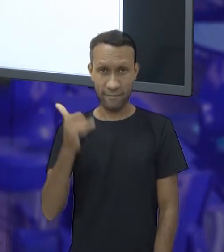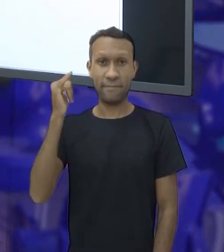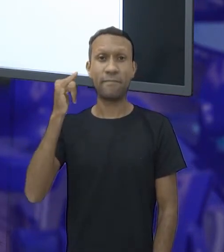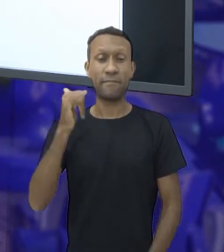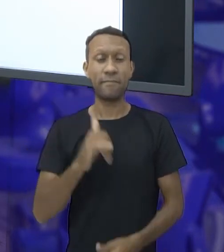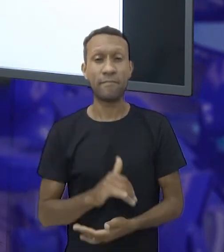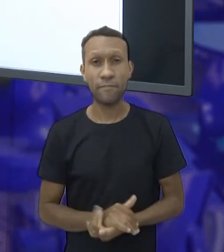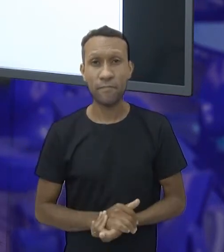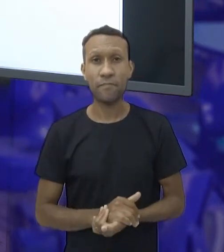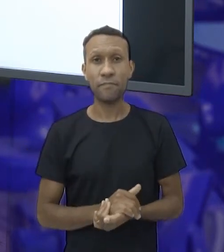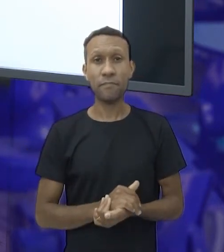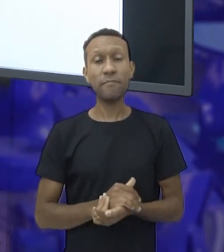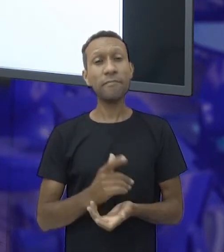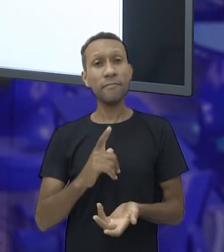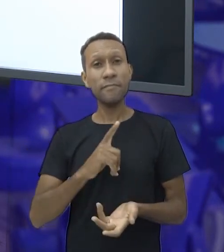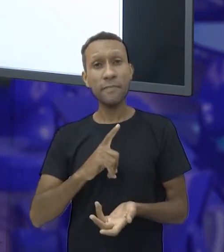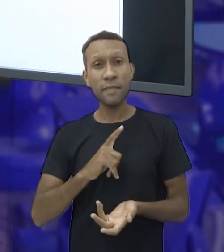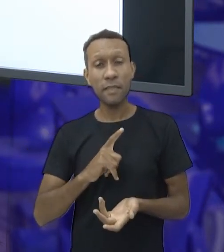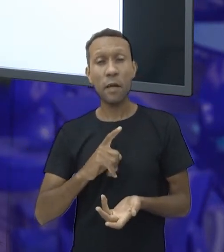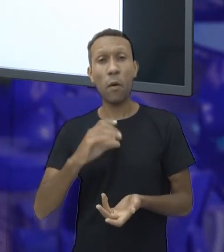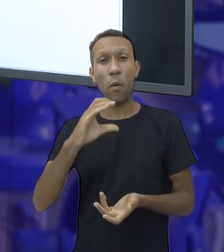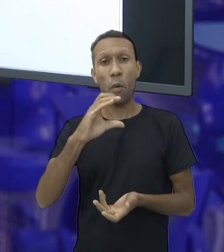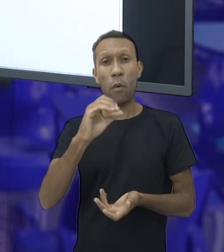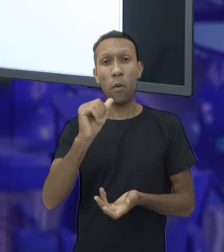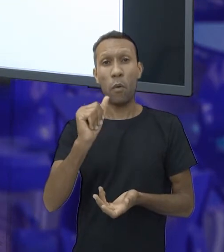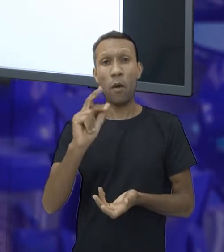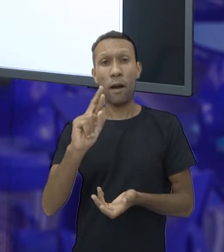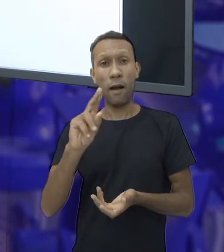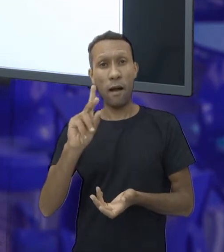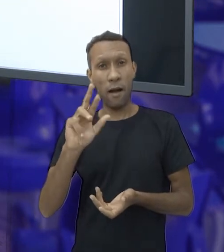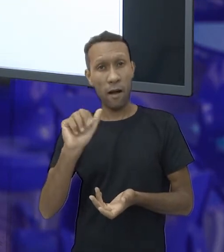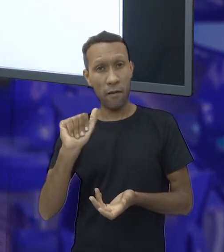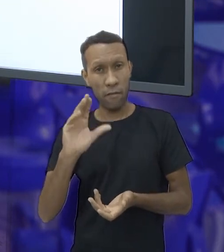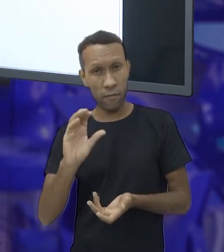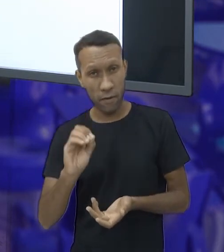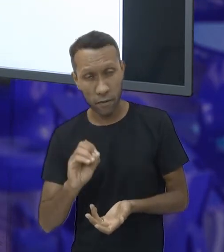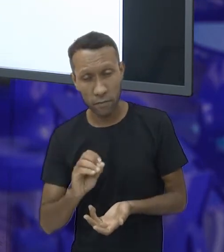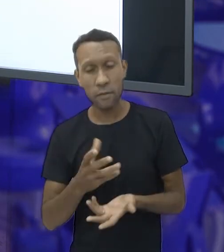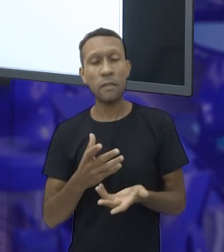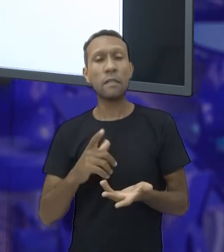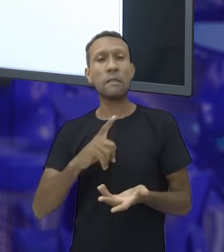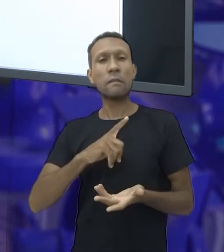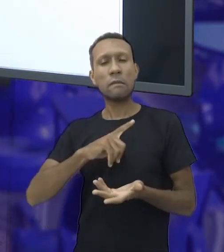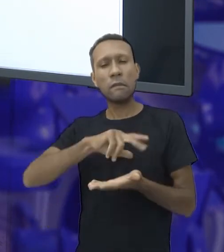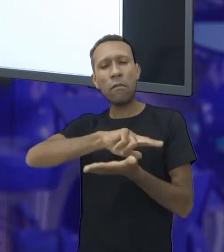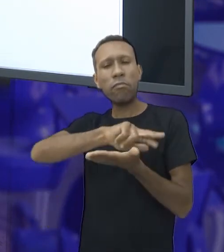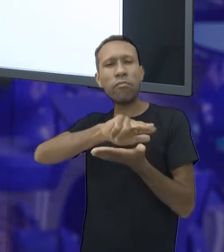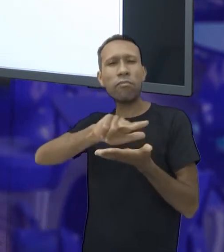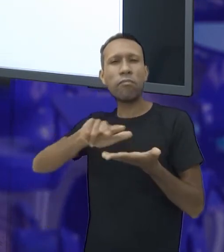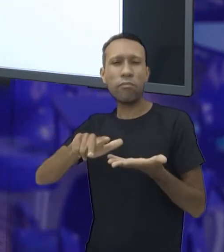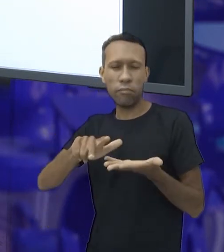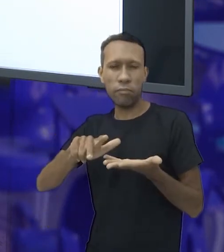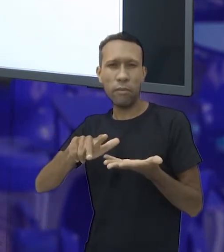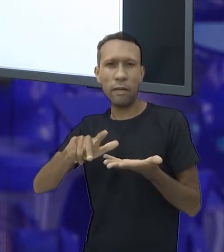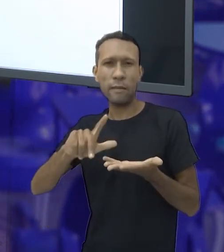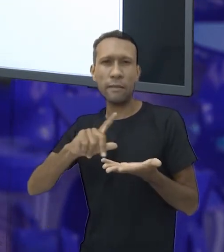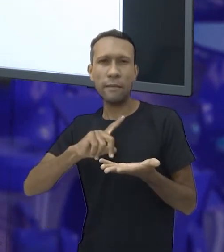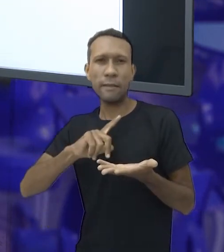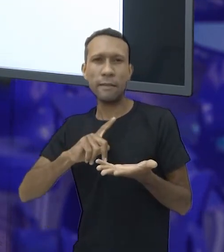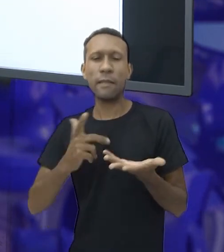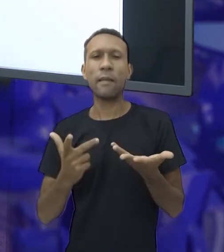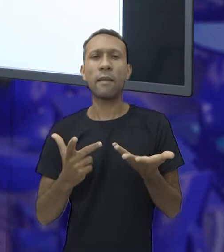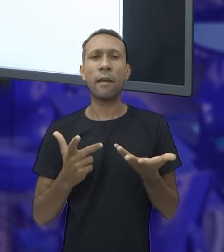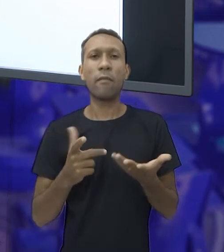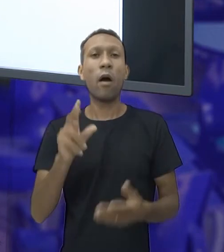primeira Revolução Industrial ainda é utilizado hoje, principalmente nos países como China, Índia e tal, que tem grandes reservas de carvão mineral. Então, carvão